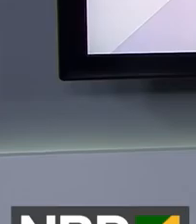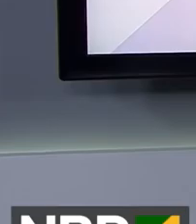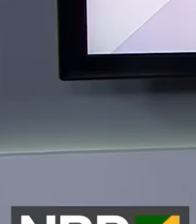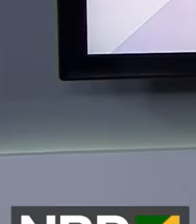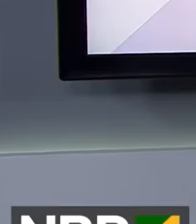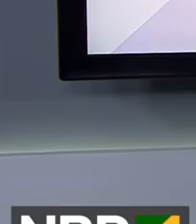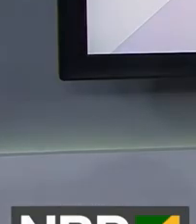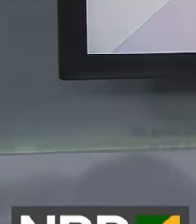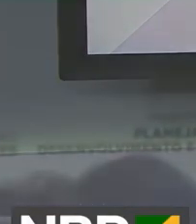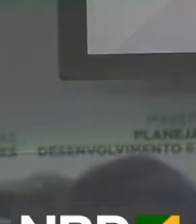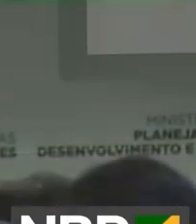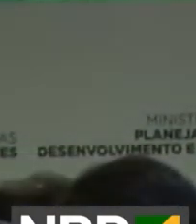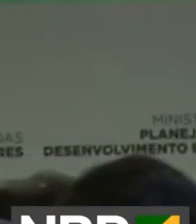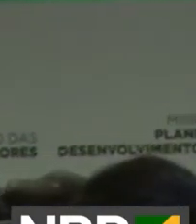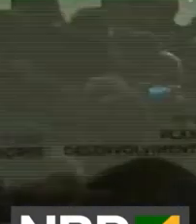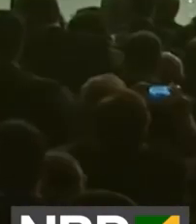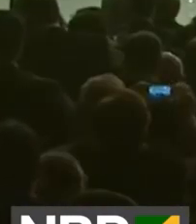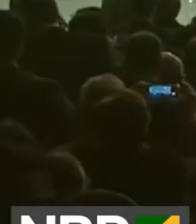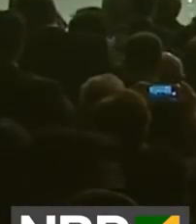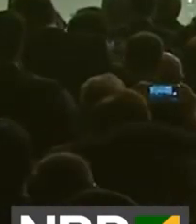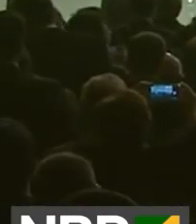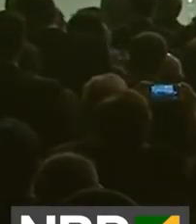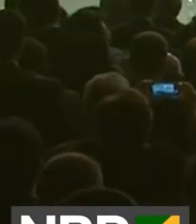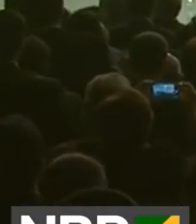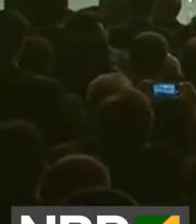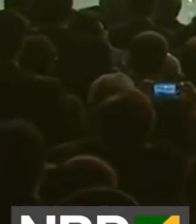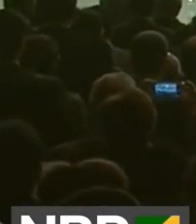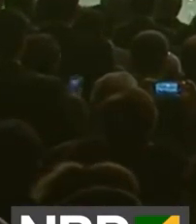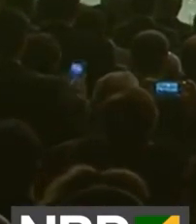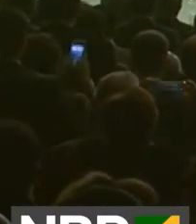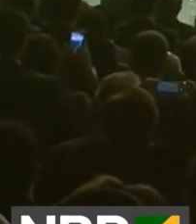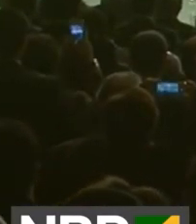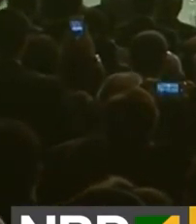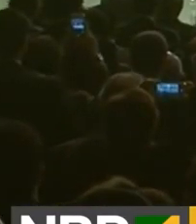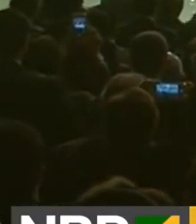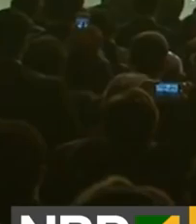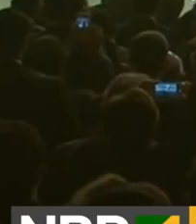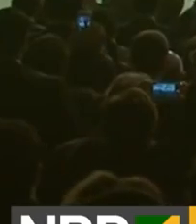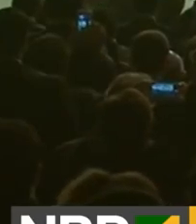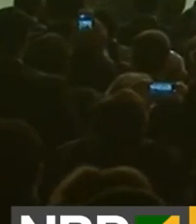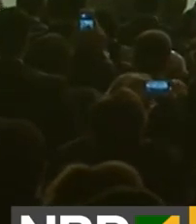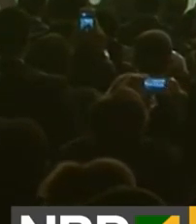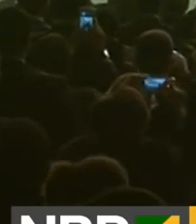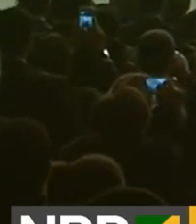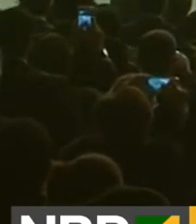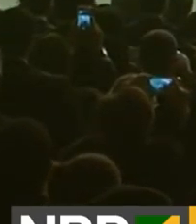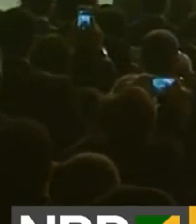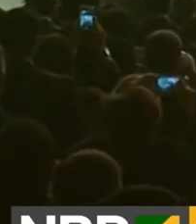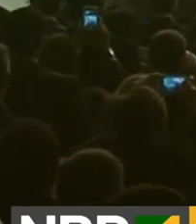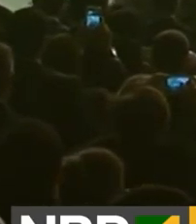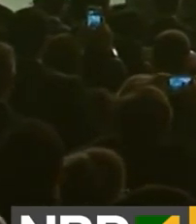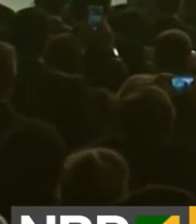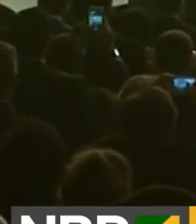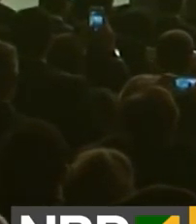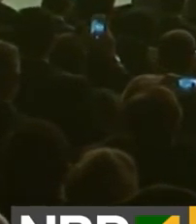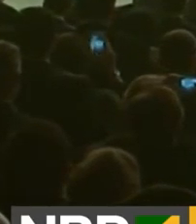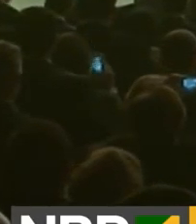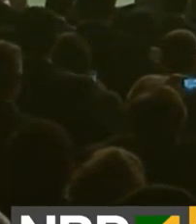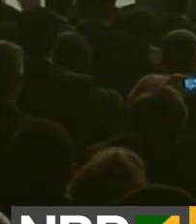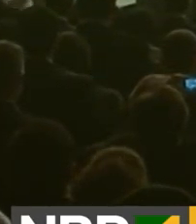investimentos brasil 2018 que tem a participação do presidente michel temer vamos acompanhar neves conalgo